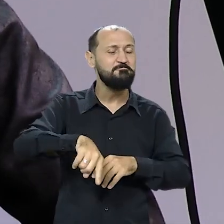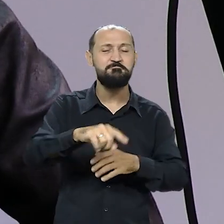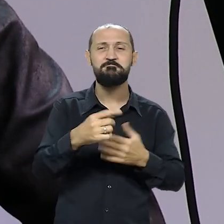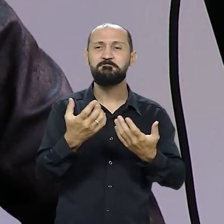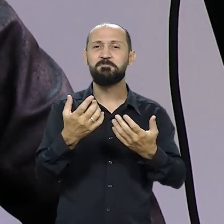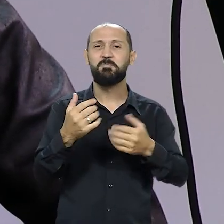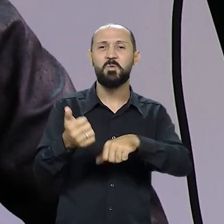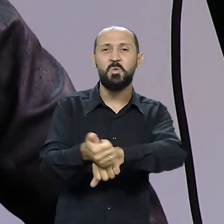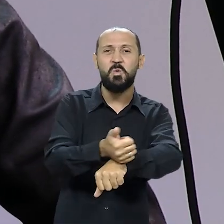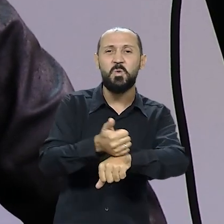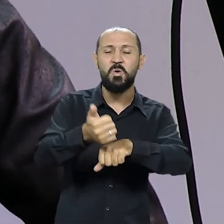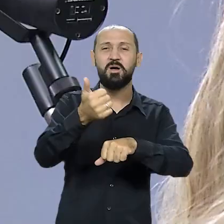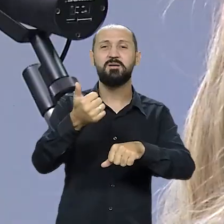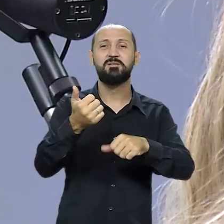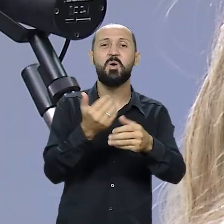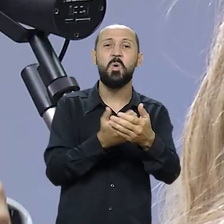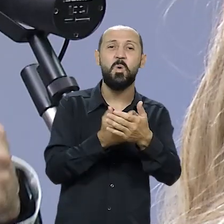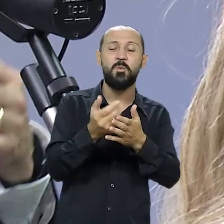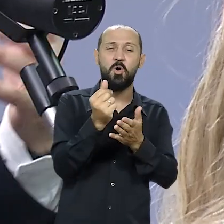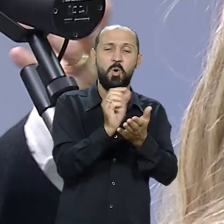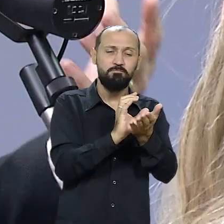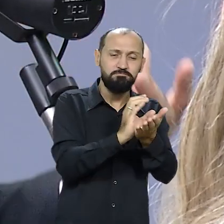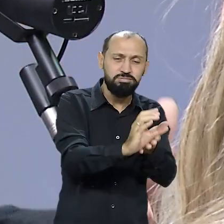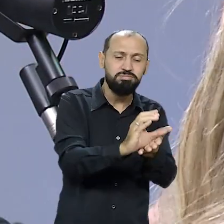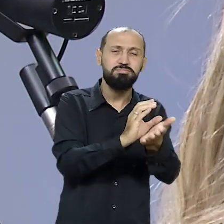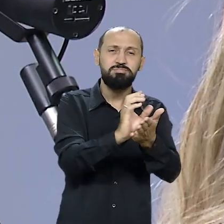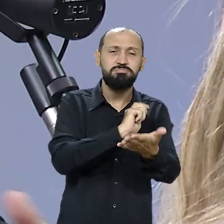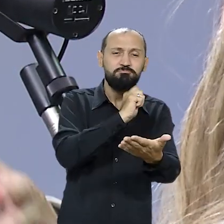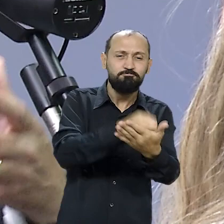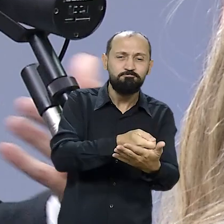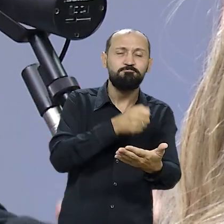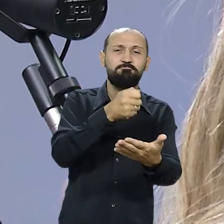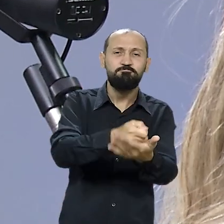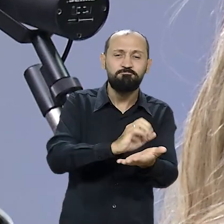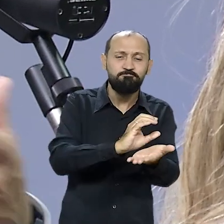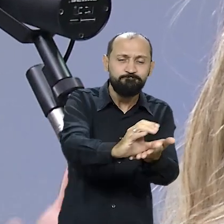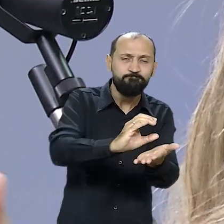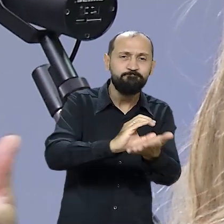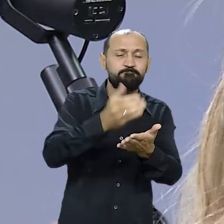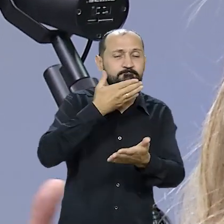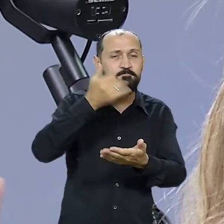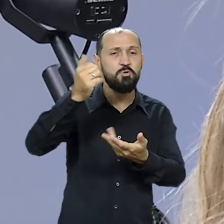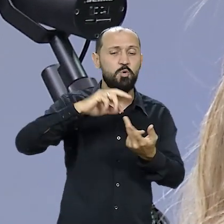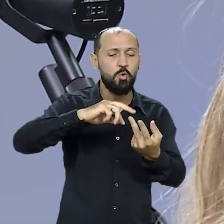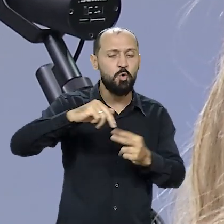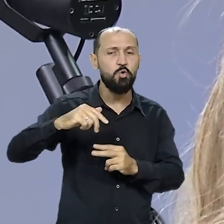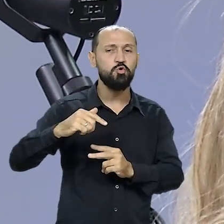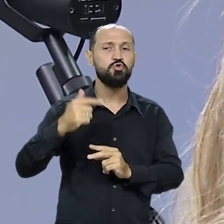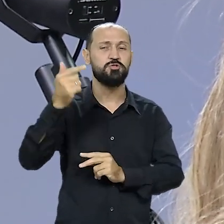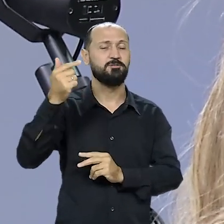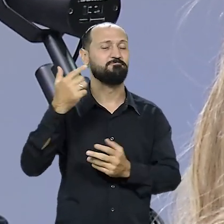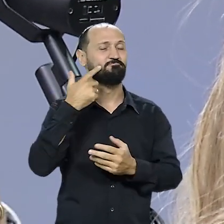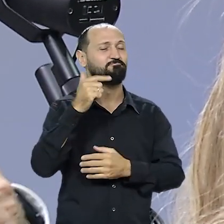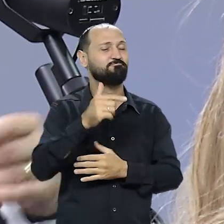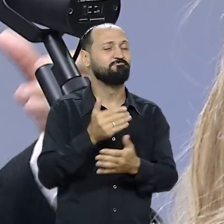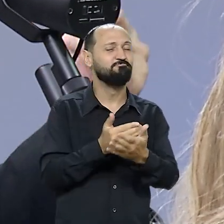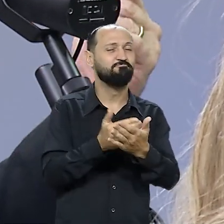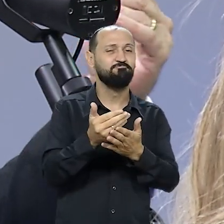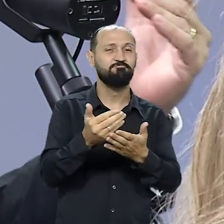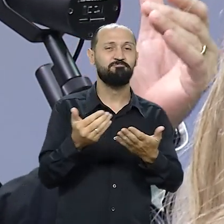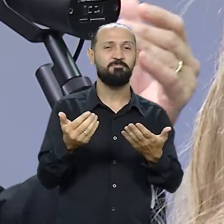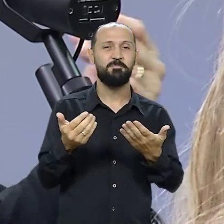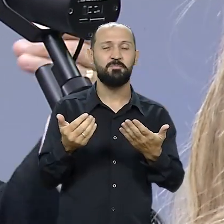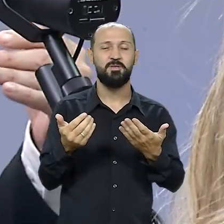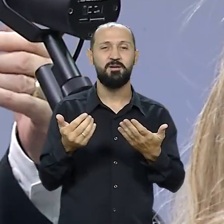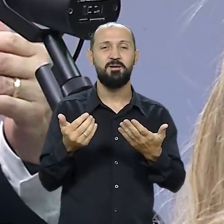um gado de qualidade, e começa a investir nesse melhoramento genético. E aí você